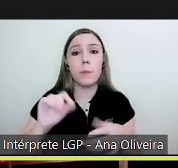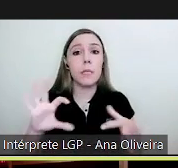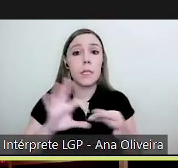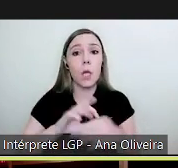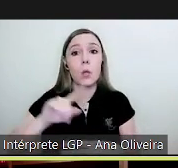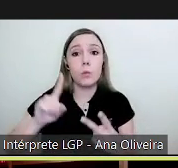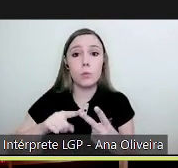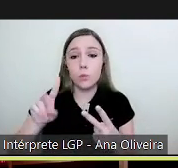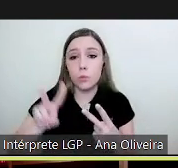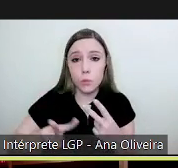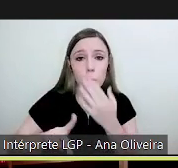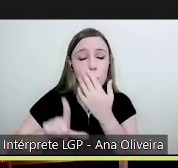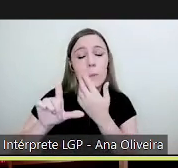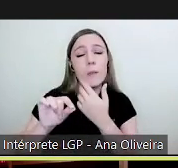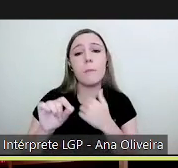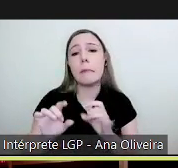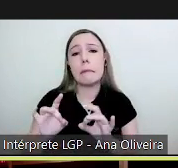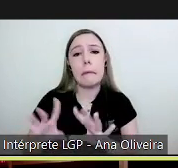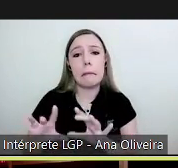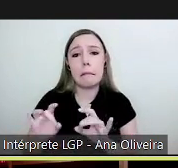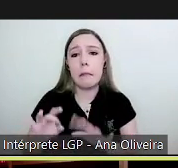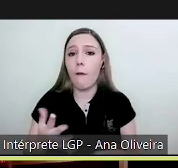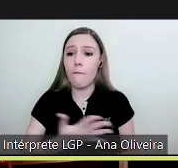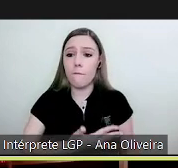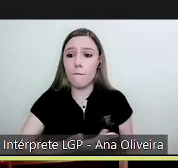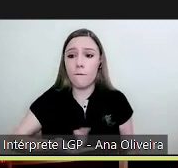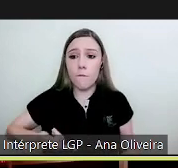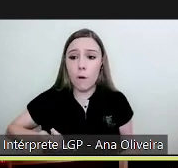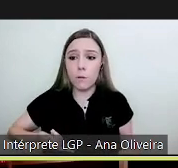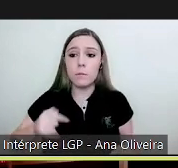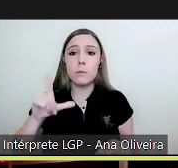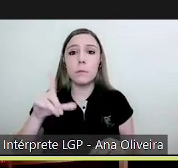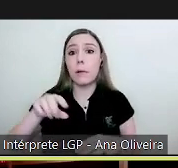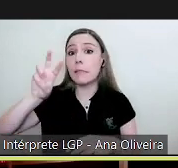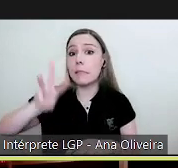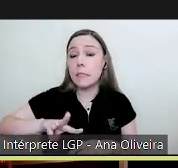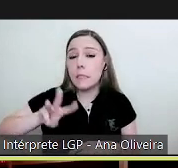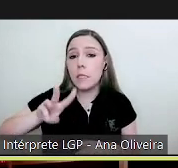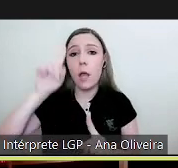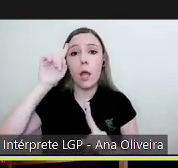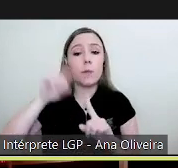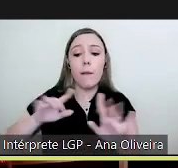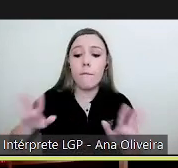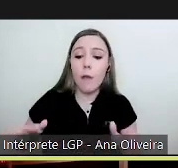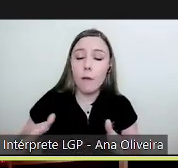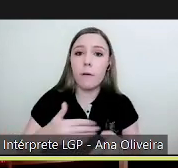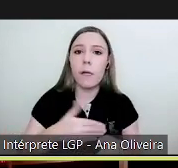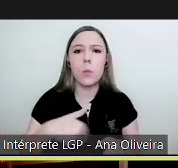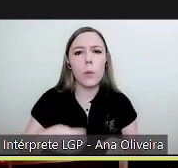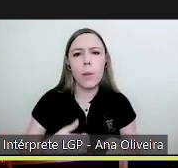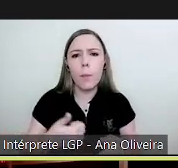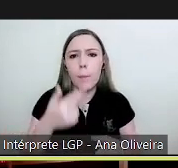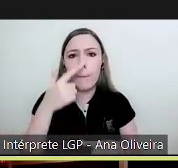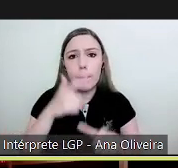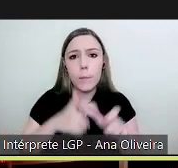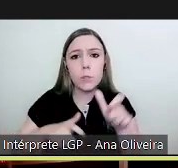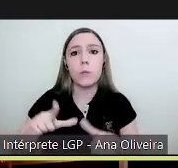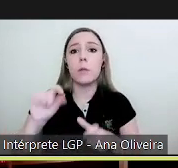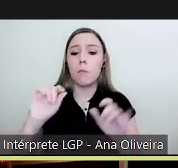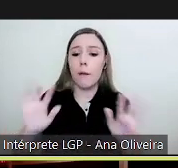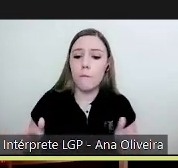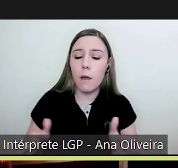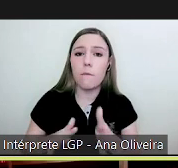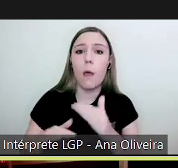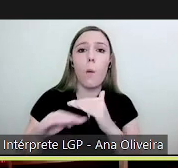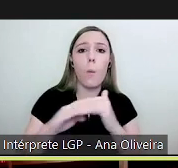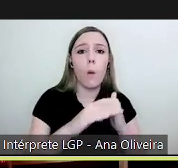e que tem a ver com o combate à fome, com o terceiro, que é o promover a saúde e o bem-estar da população, com a promoção da igualdade de género e